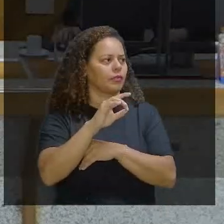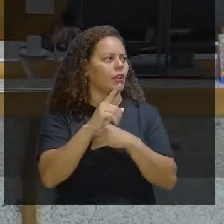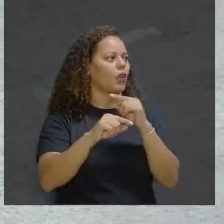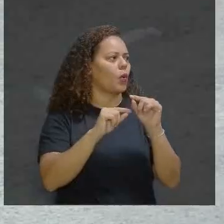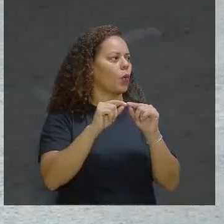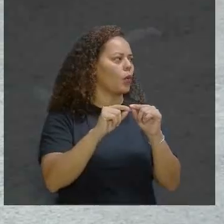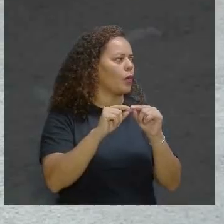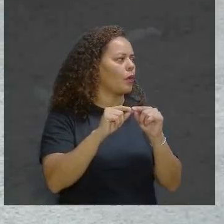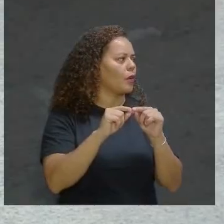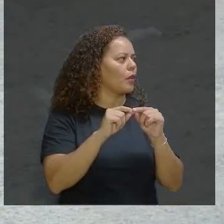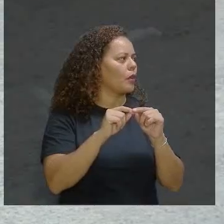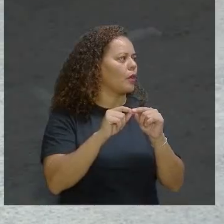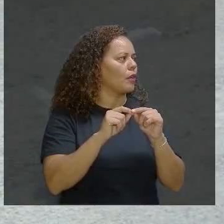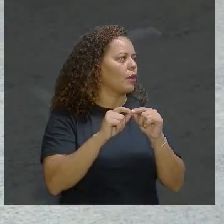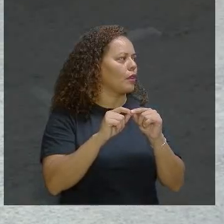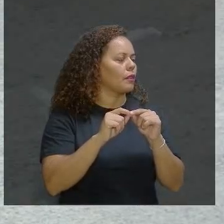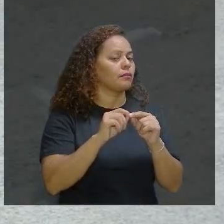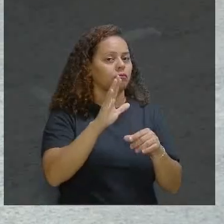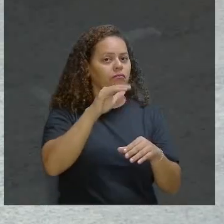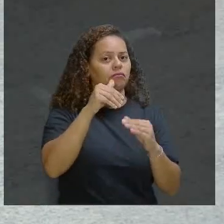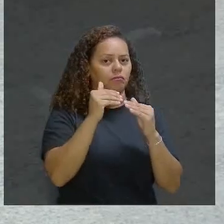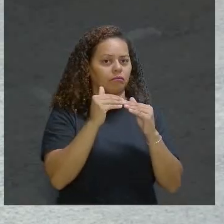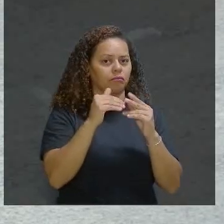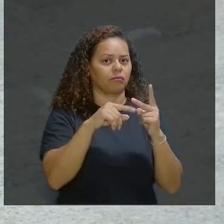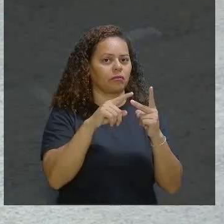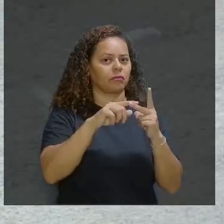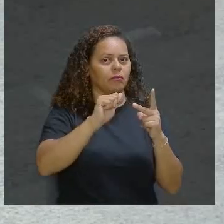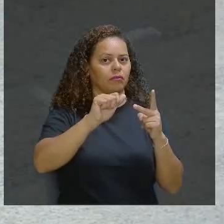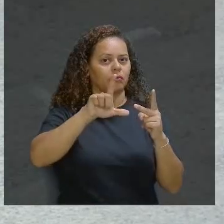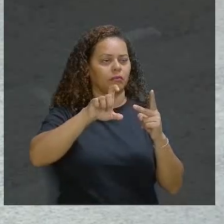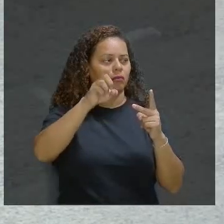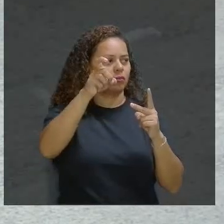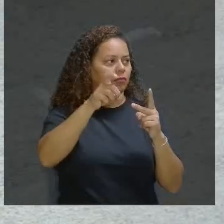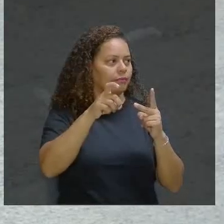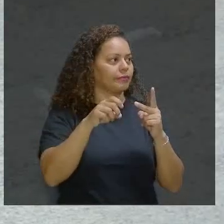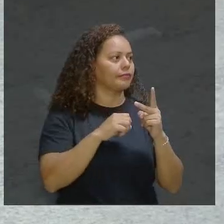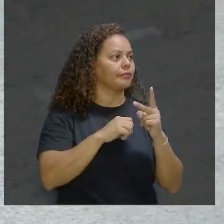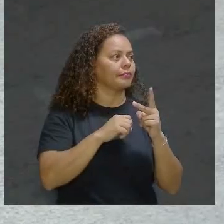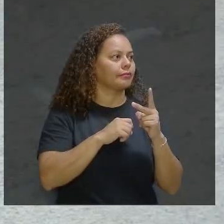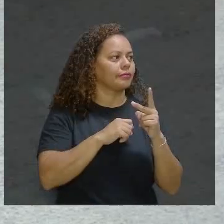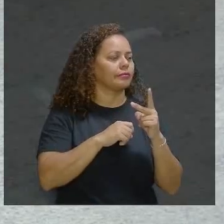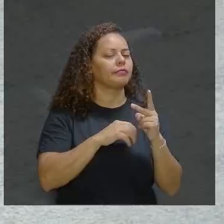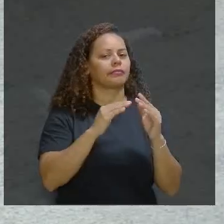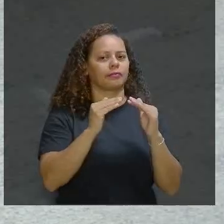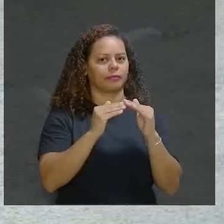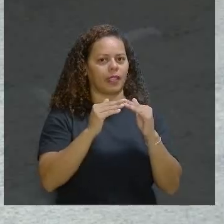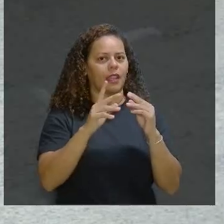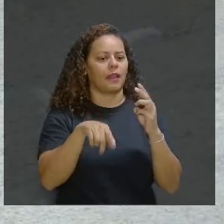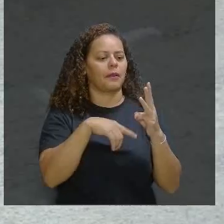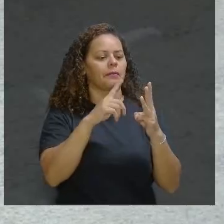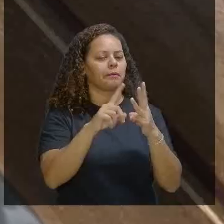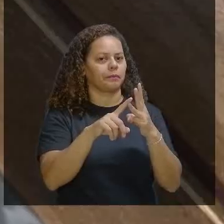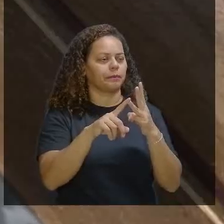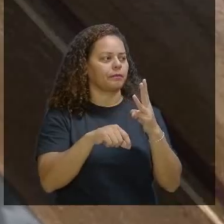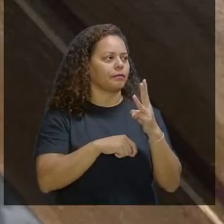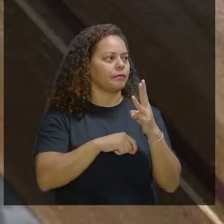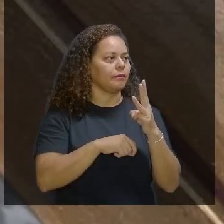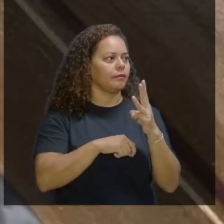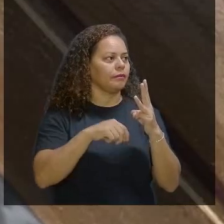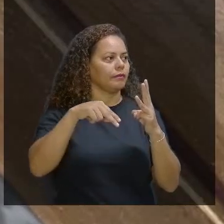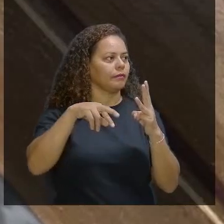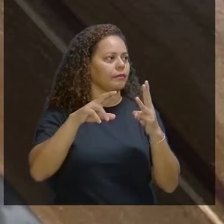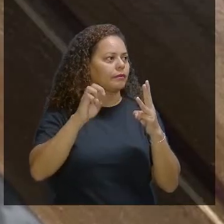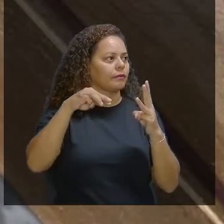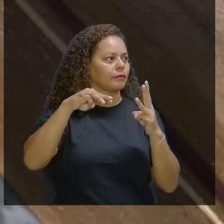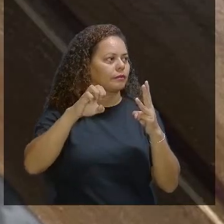Vossa Excelência pela aprovação, senhor presidente. Juiz Alex Lamy? Acompanho Vossa Excelência, presidente. Juiz